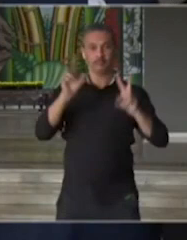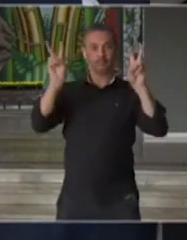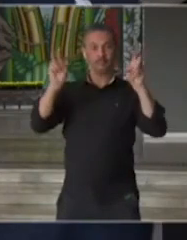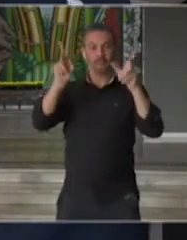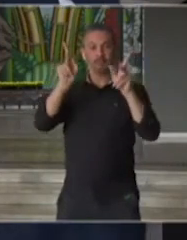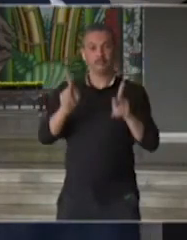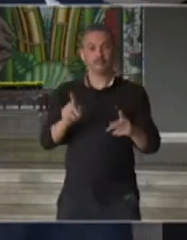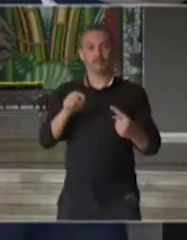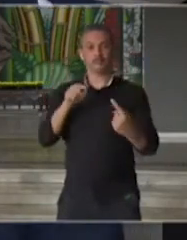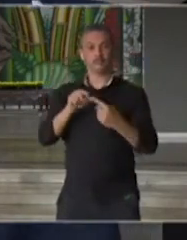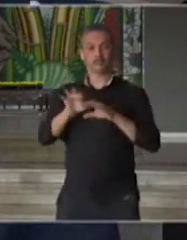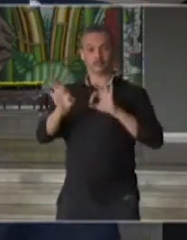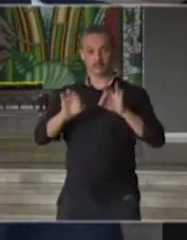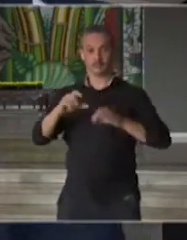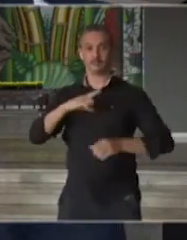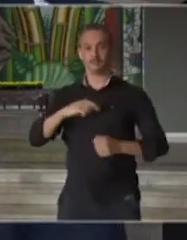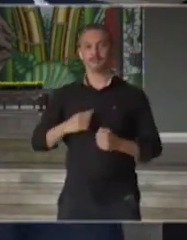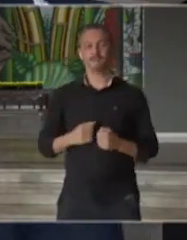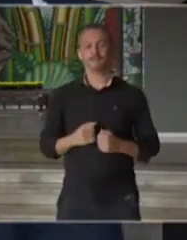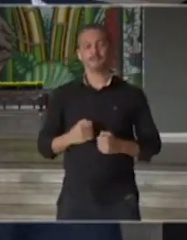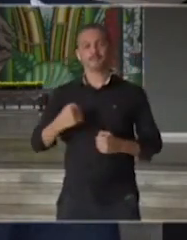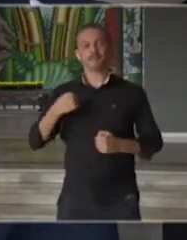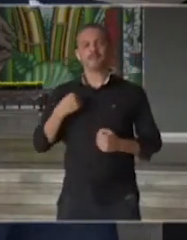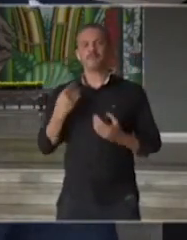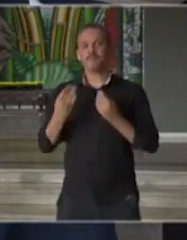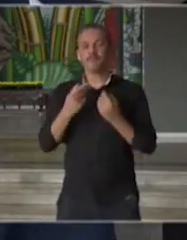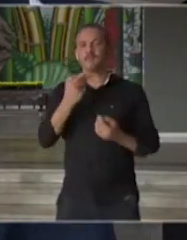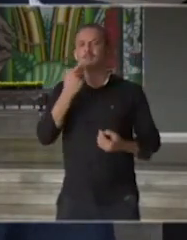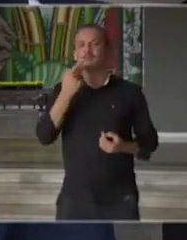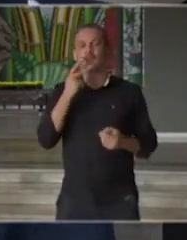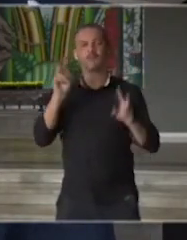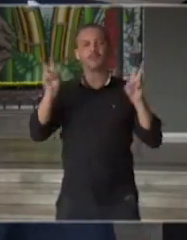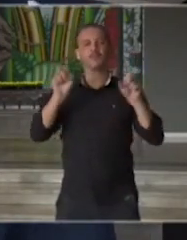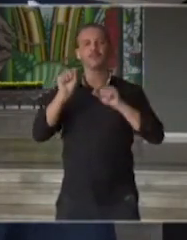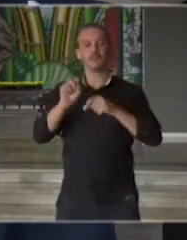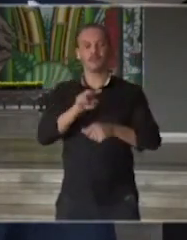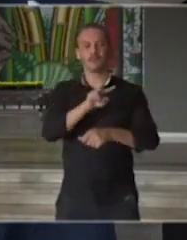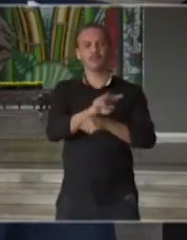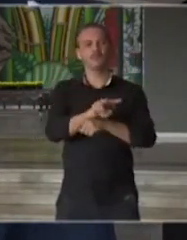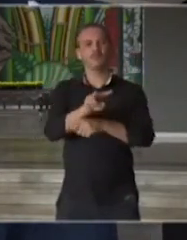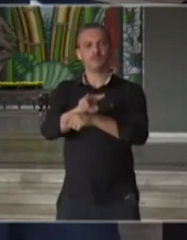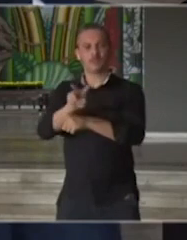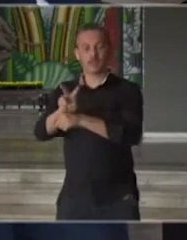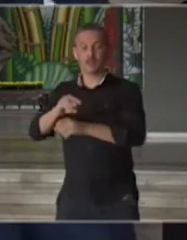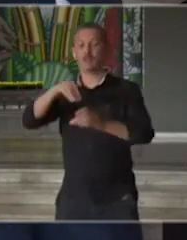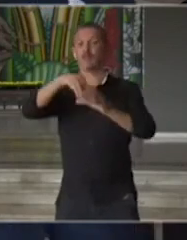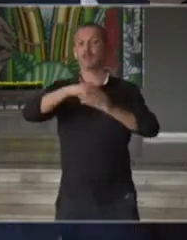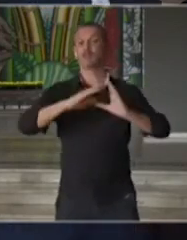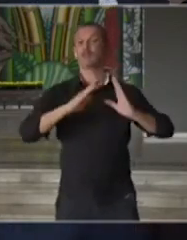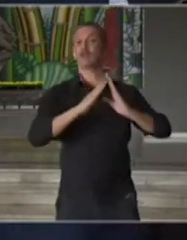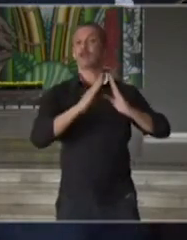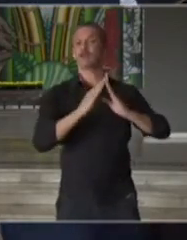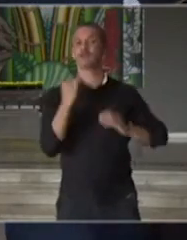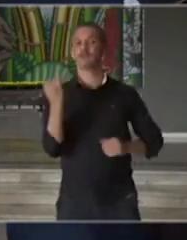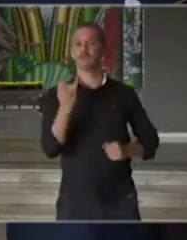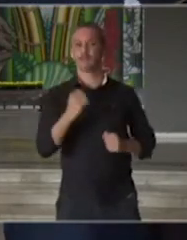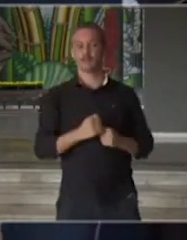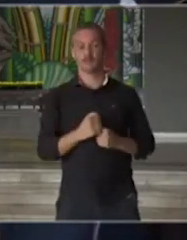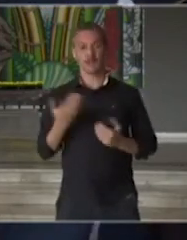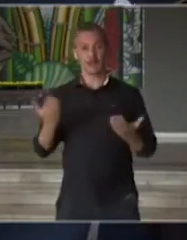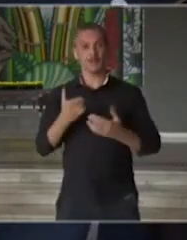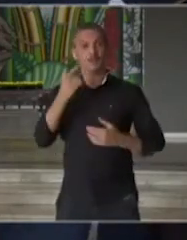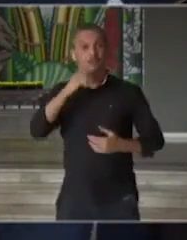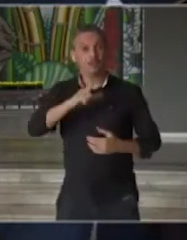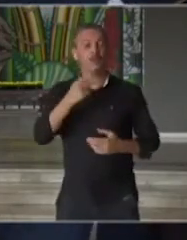5 horas da manhã do dia seguinte. Fica proibido o uso de parques e praias, uso obrigatório de máscara em